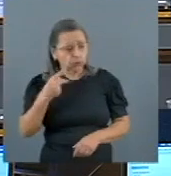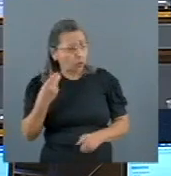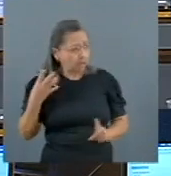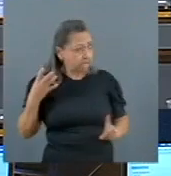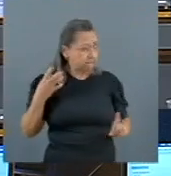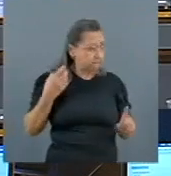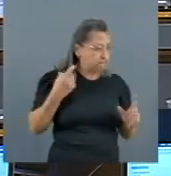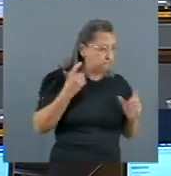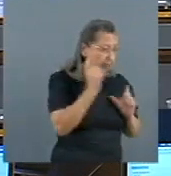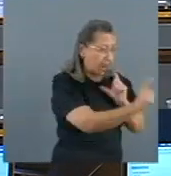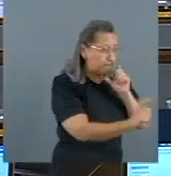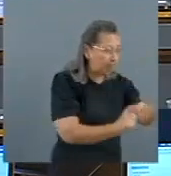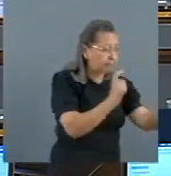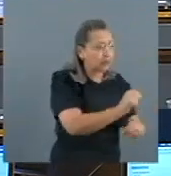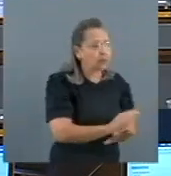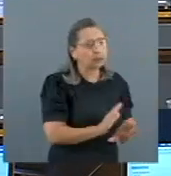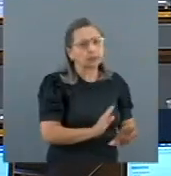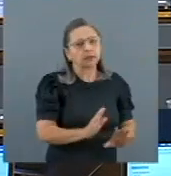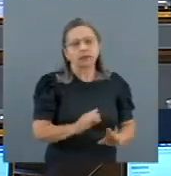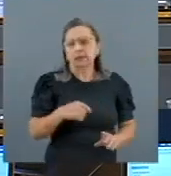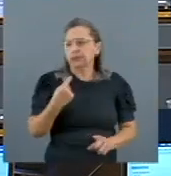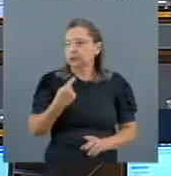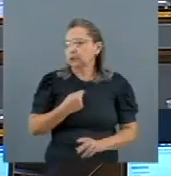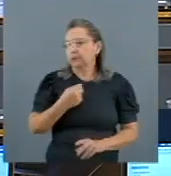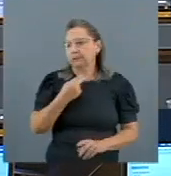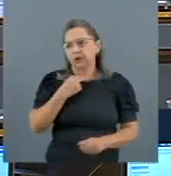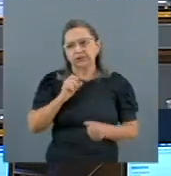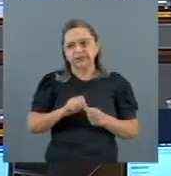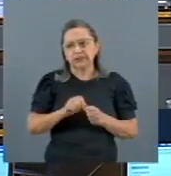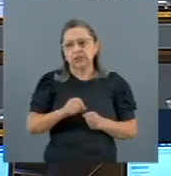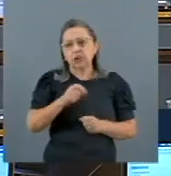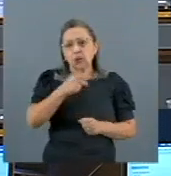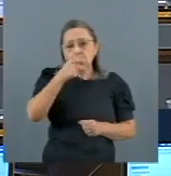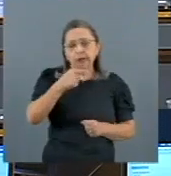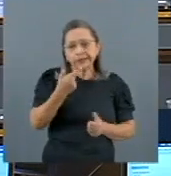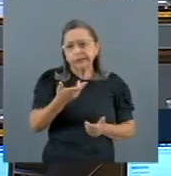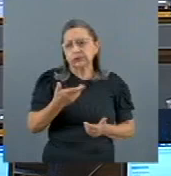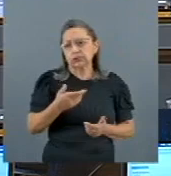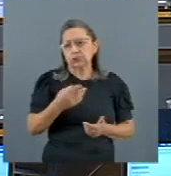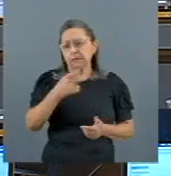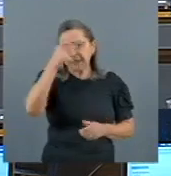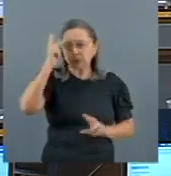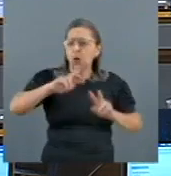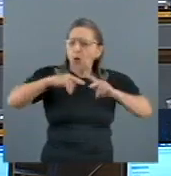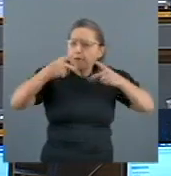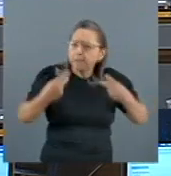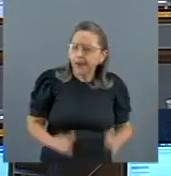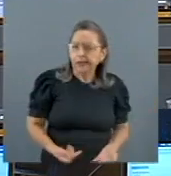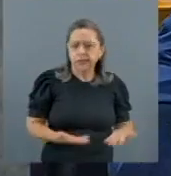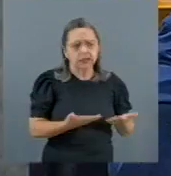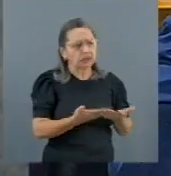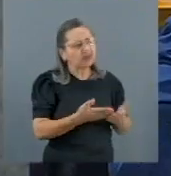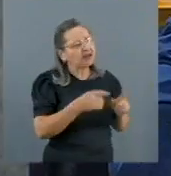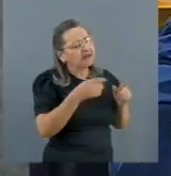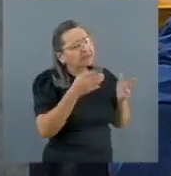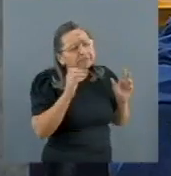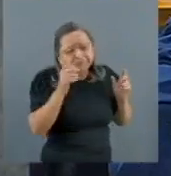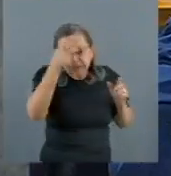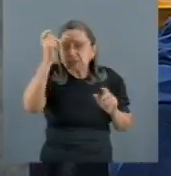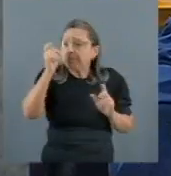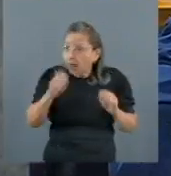deve fazer isso com pessoas humanas, com pessoas que podem ter cometido o pior erro.